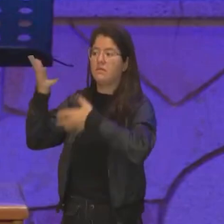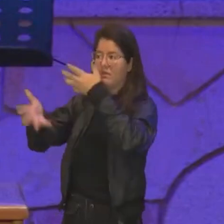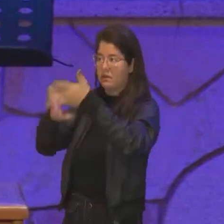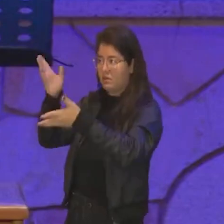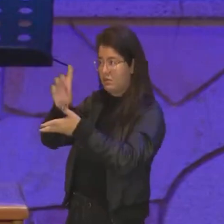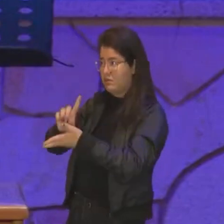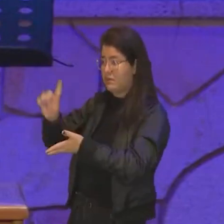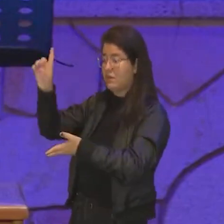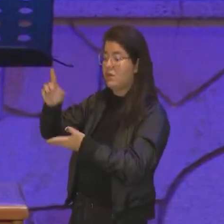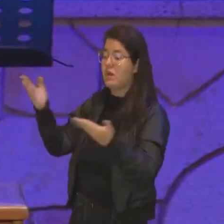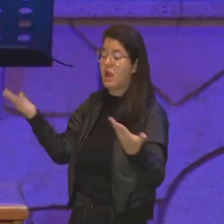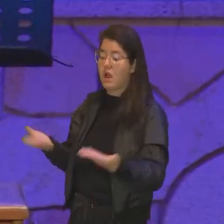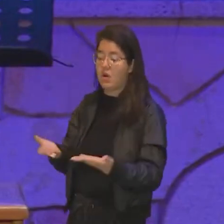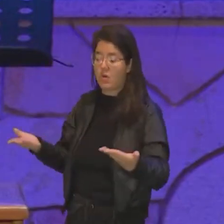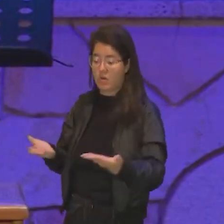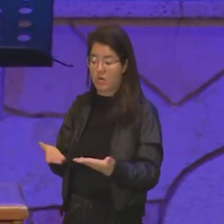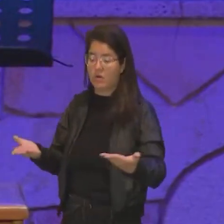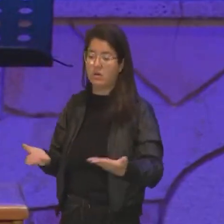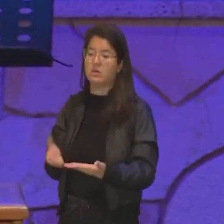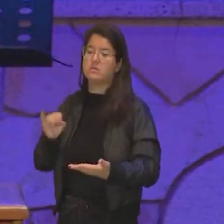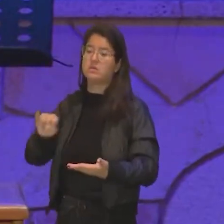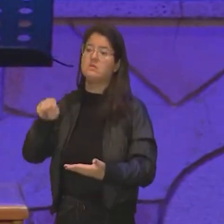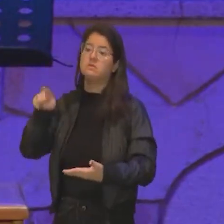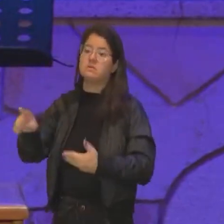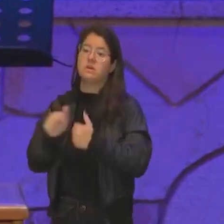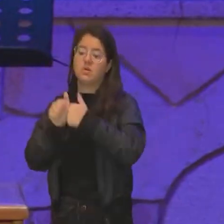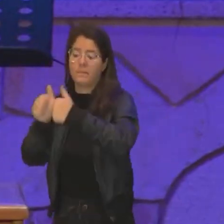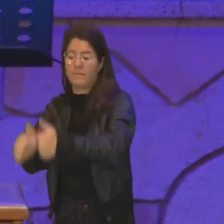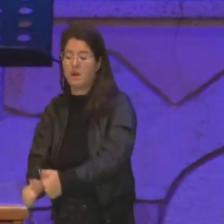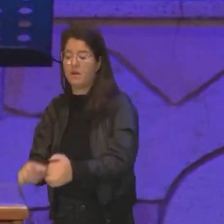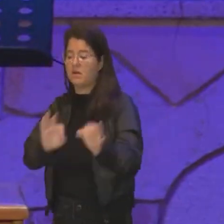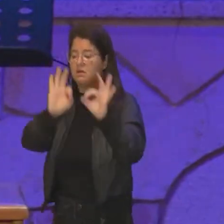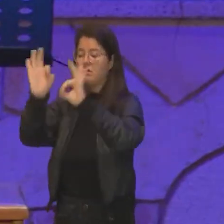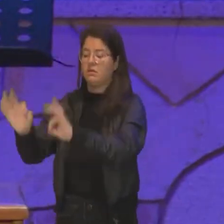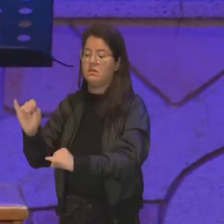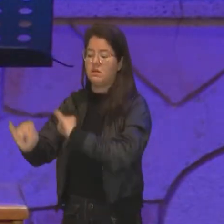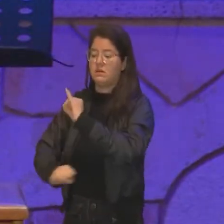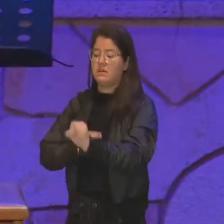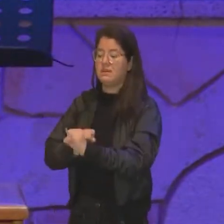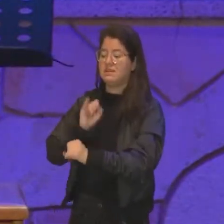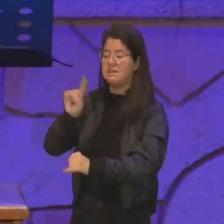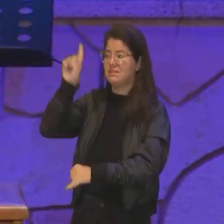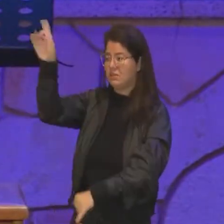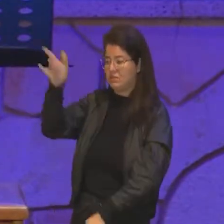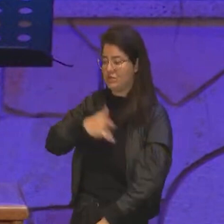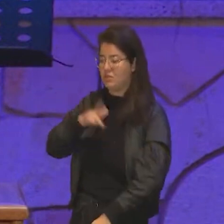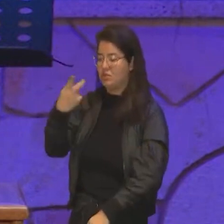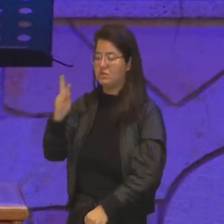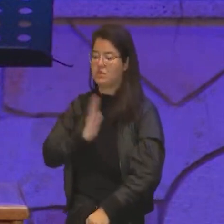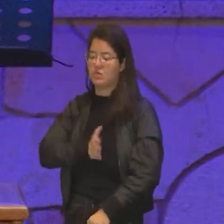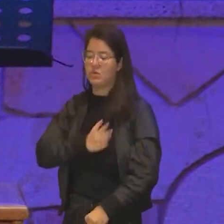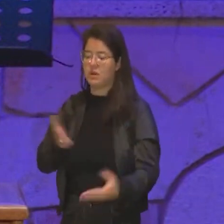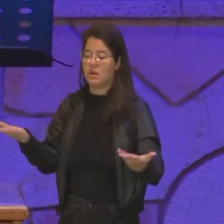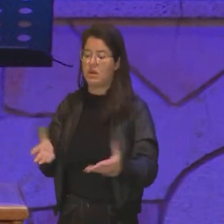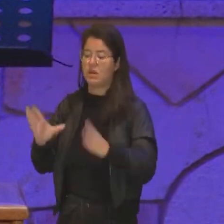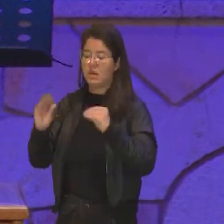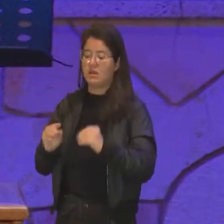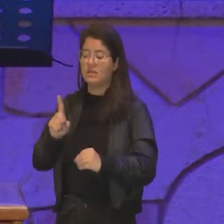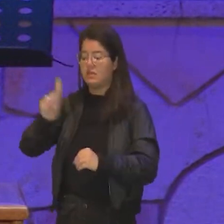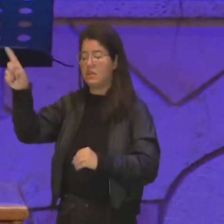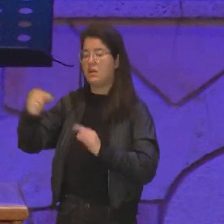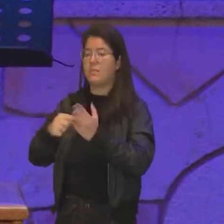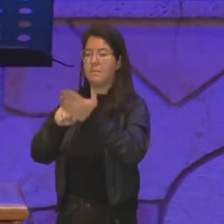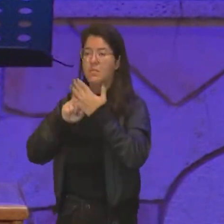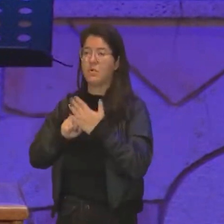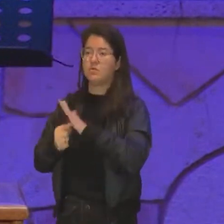onde você está sentado, se você nos acompanha pela internet. Se Deus falou o seu coração nesta noite, Deus nos mostrou